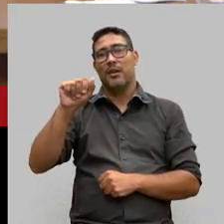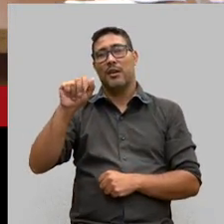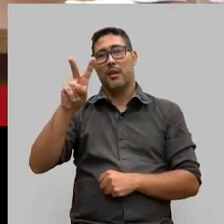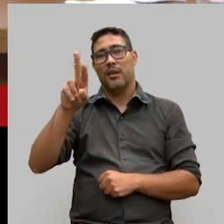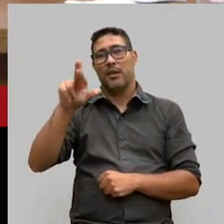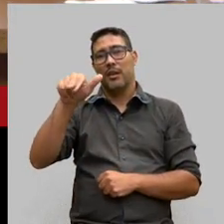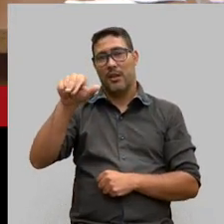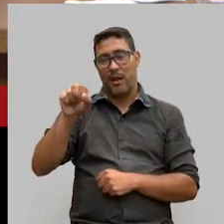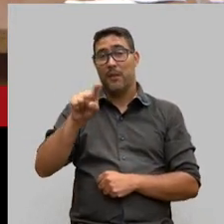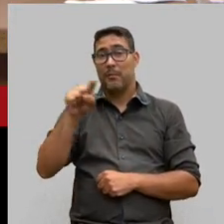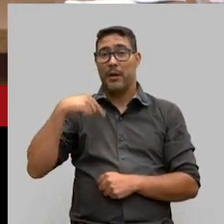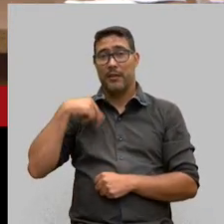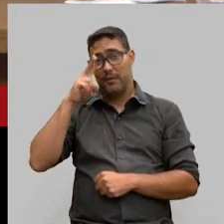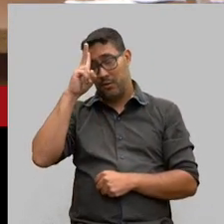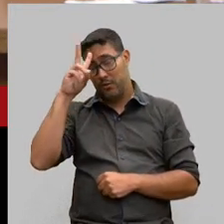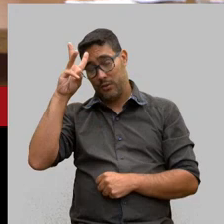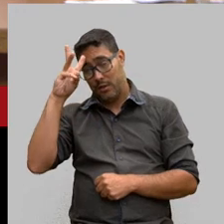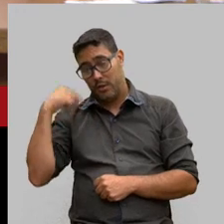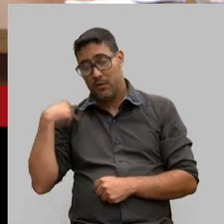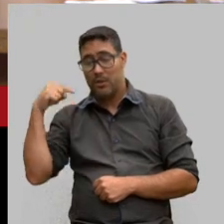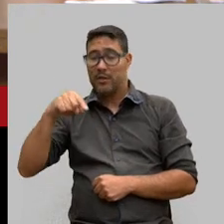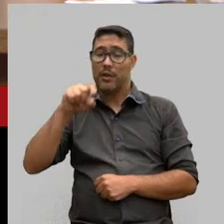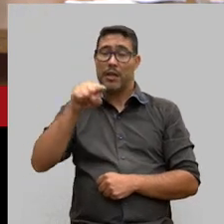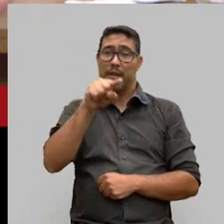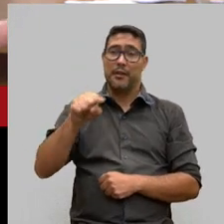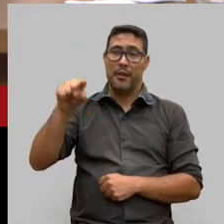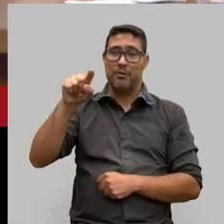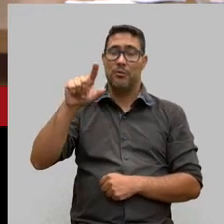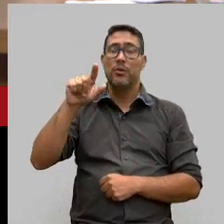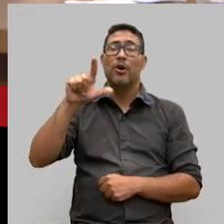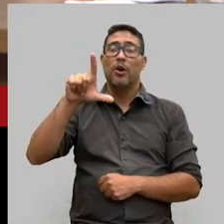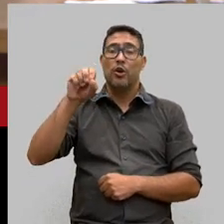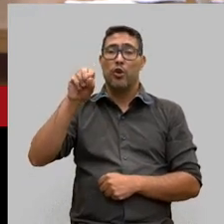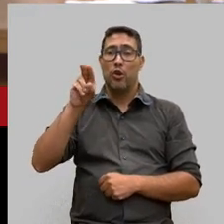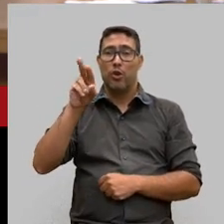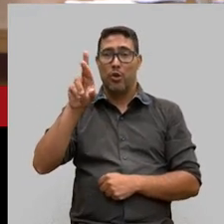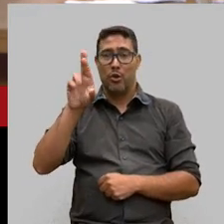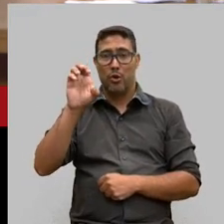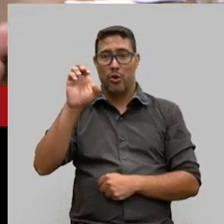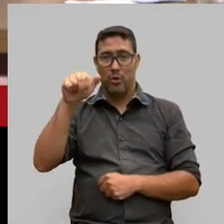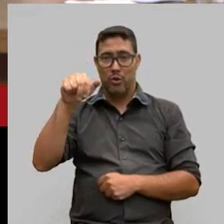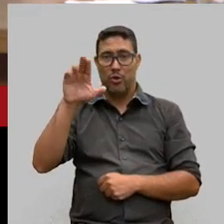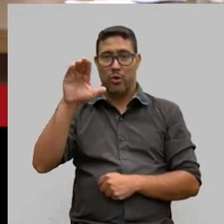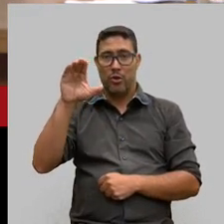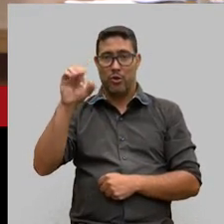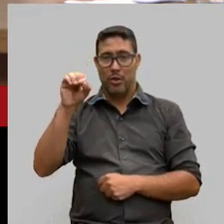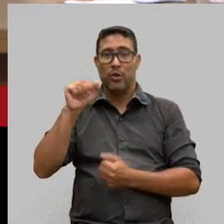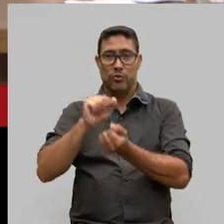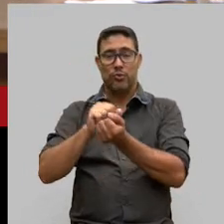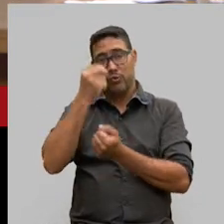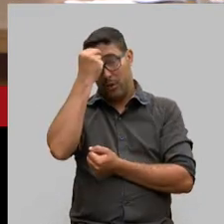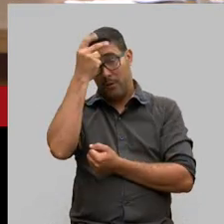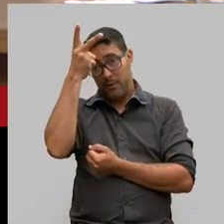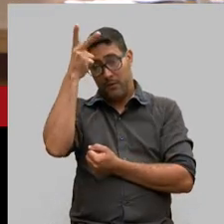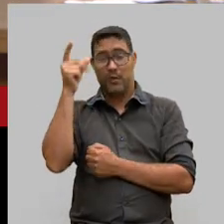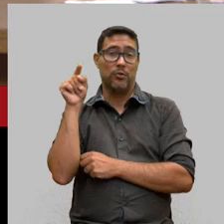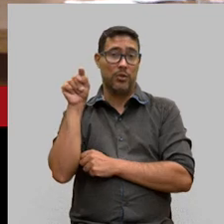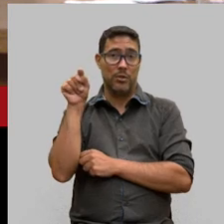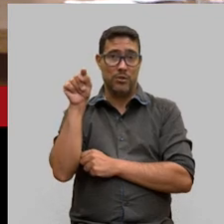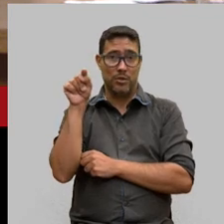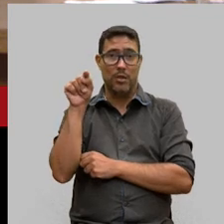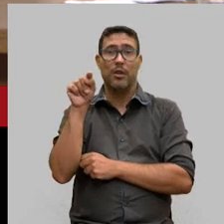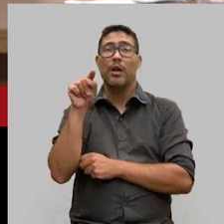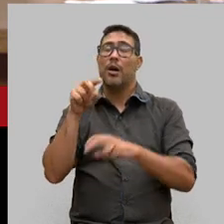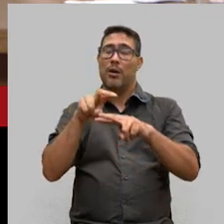Na segunda e na terça-feira eh numa numa atuação com a com a Prefeitura de lá enfim para criar rede de